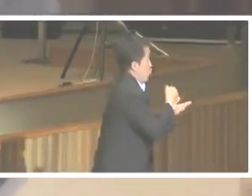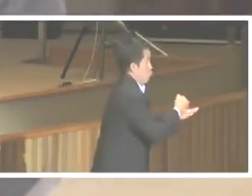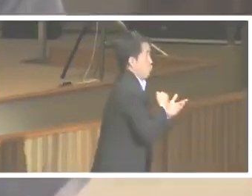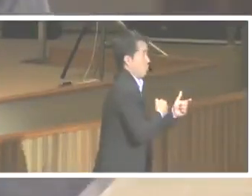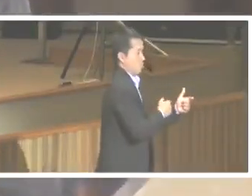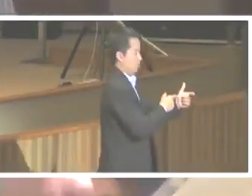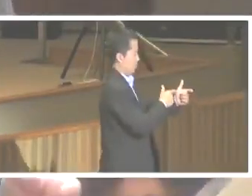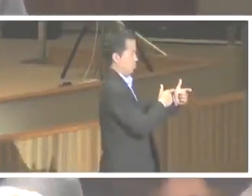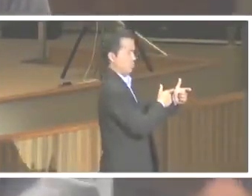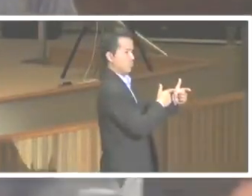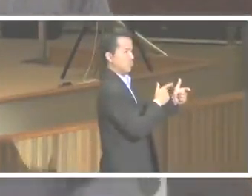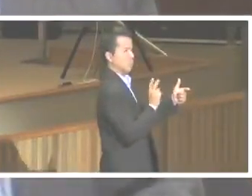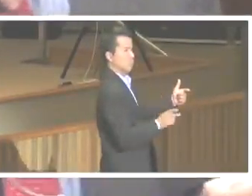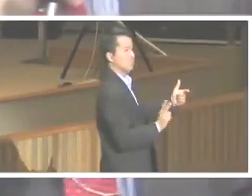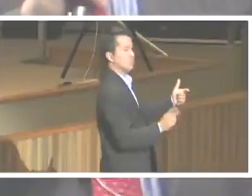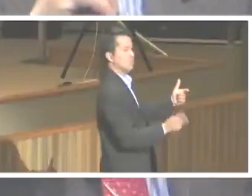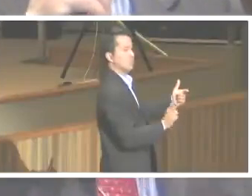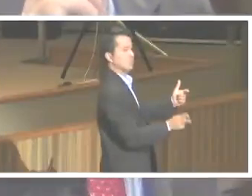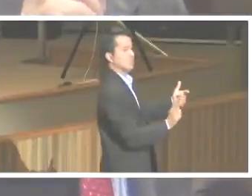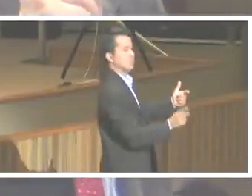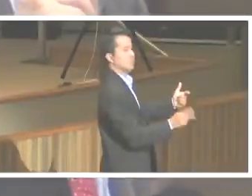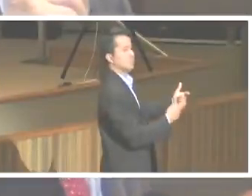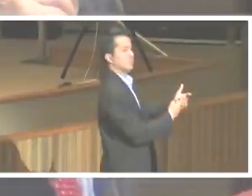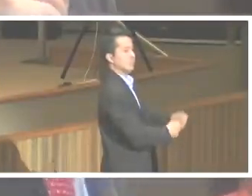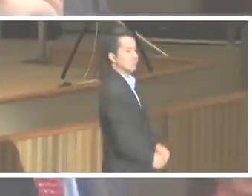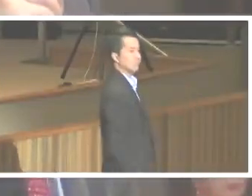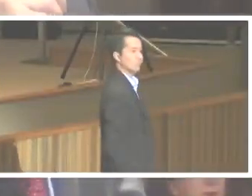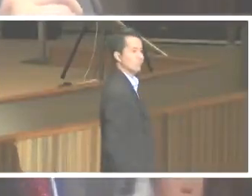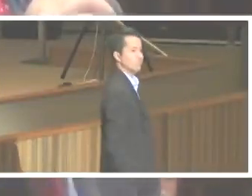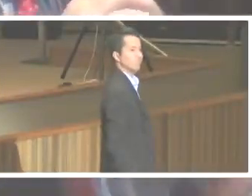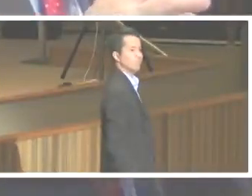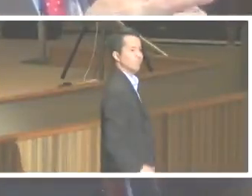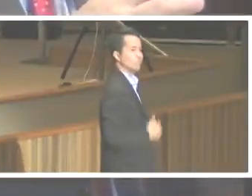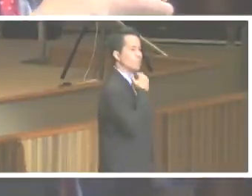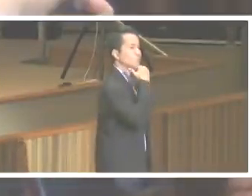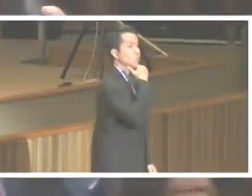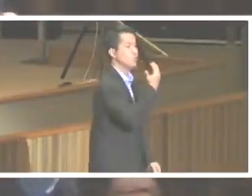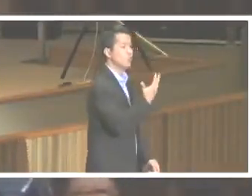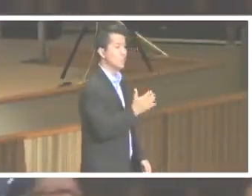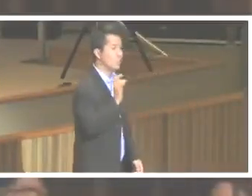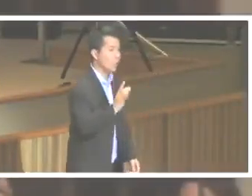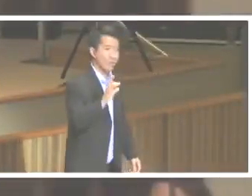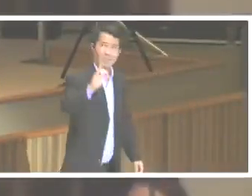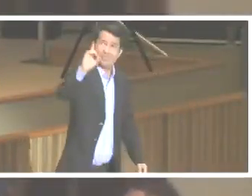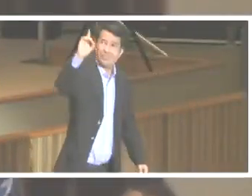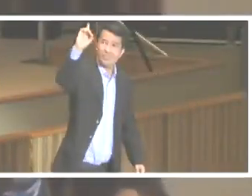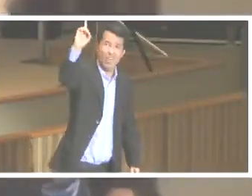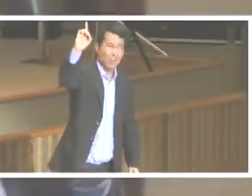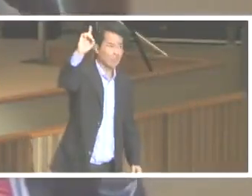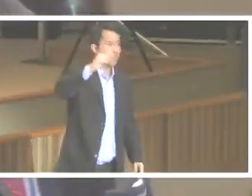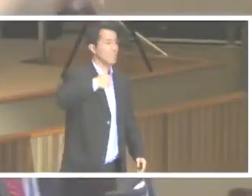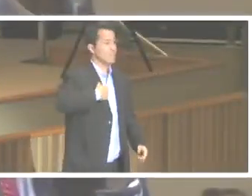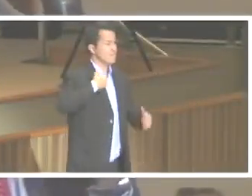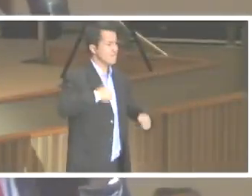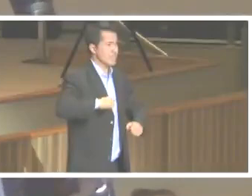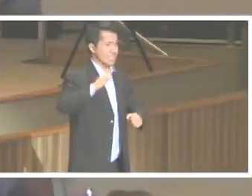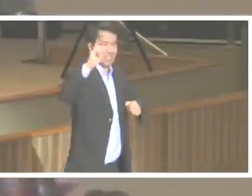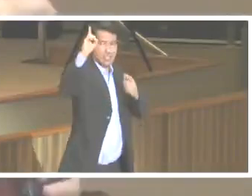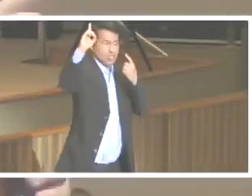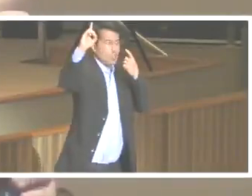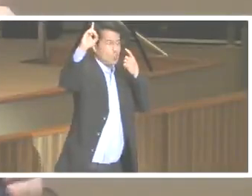e que não podem suprir o nosso coração e na verdade a gente precisa descobrir o tamanho do nosso